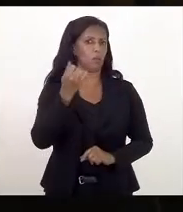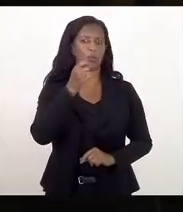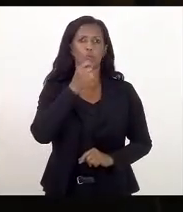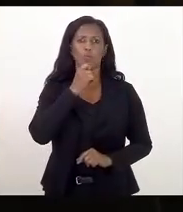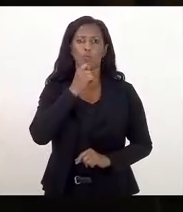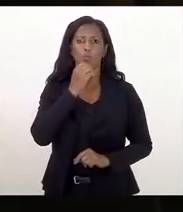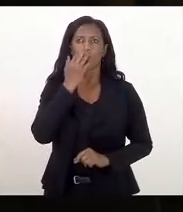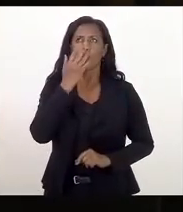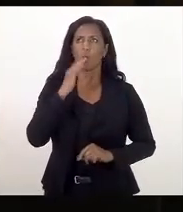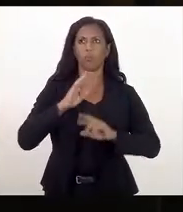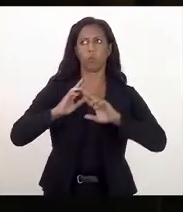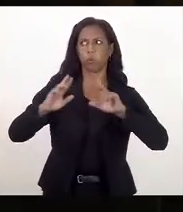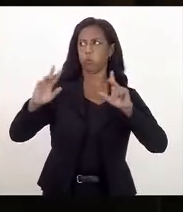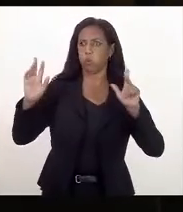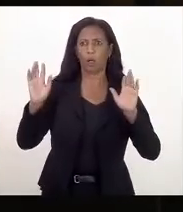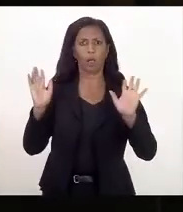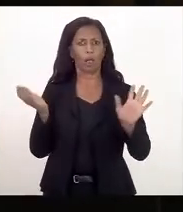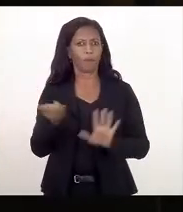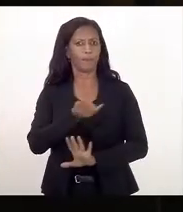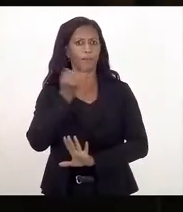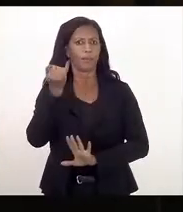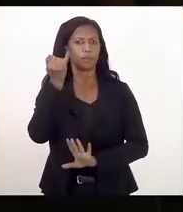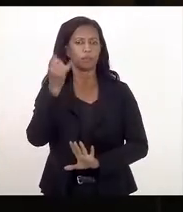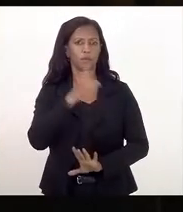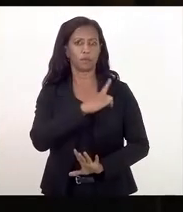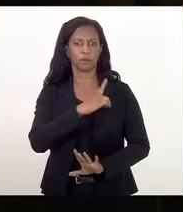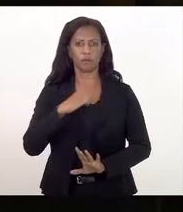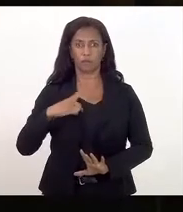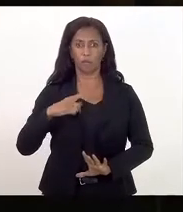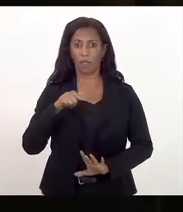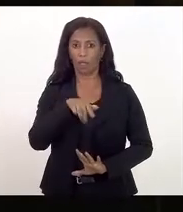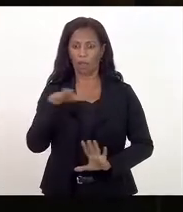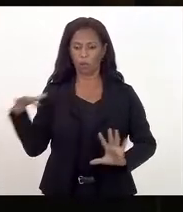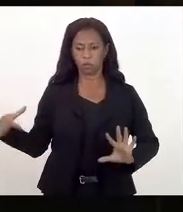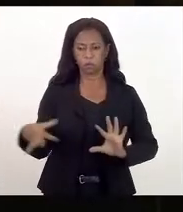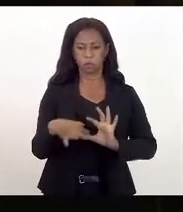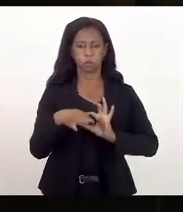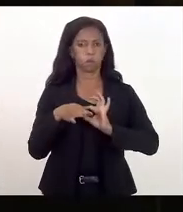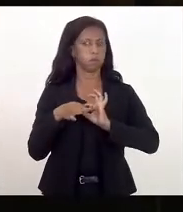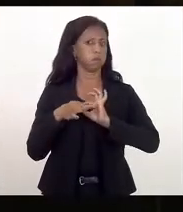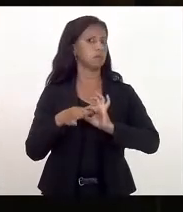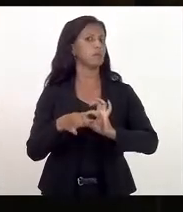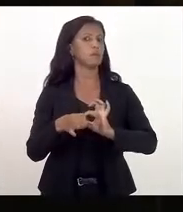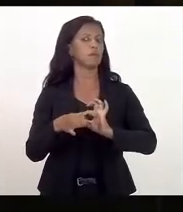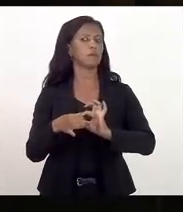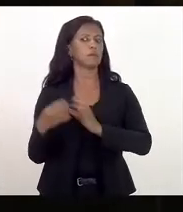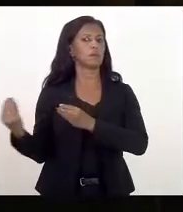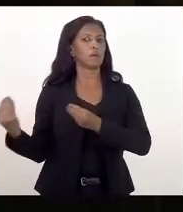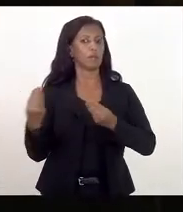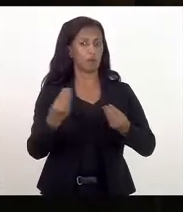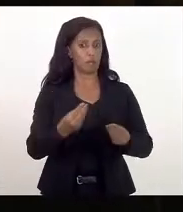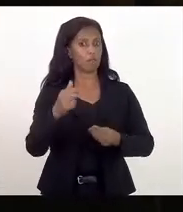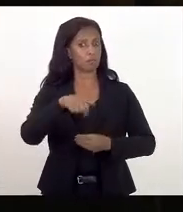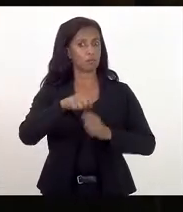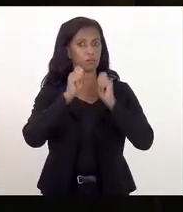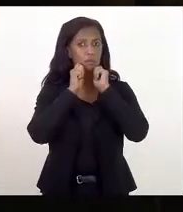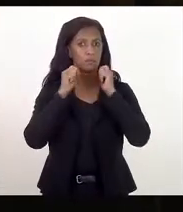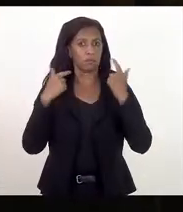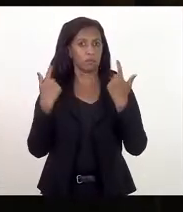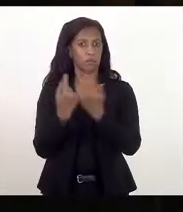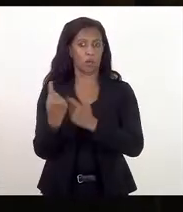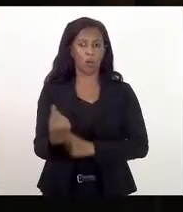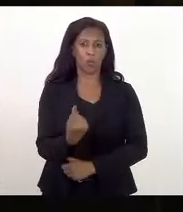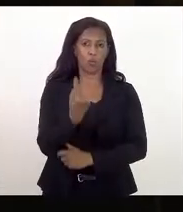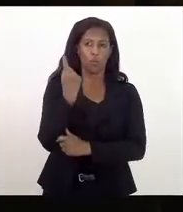coloração partidária, a importância da Defensoria Pública é unânime e, portanto, ela traz para essa Casa uma